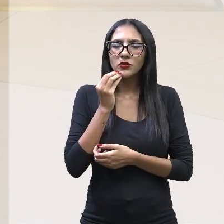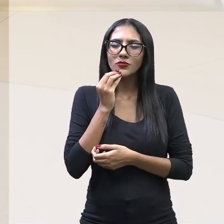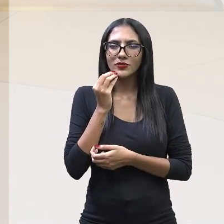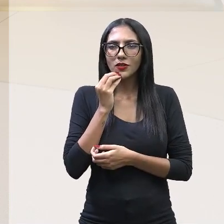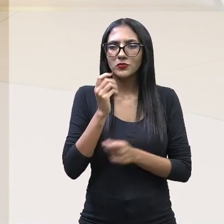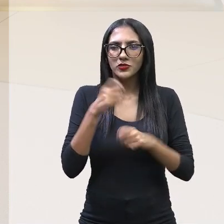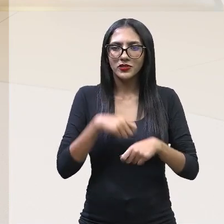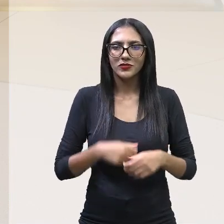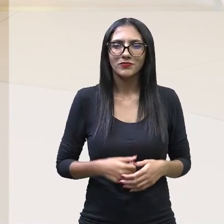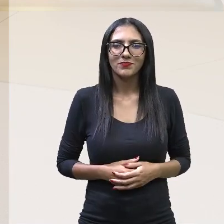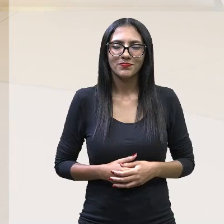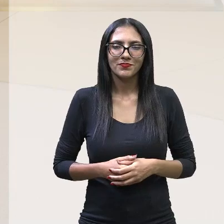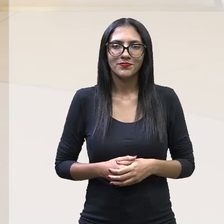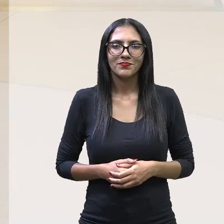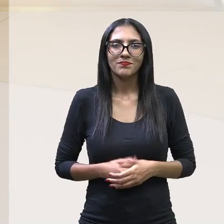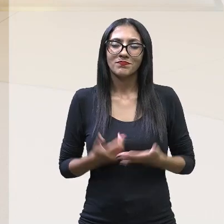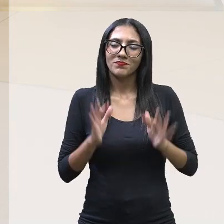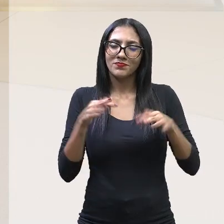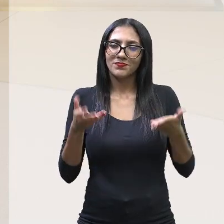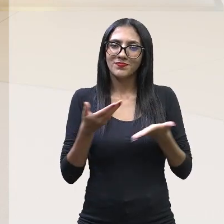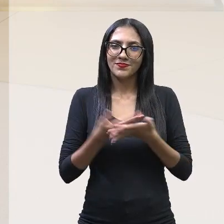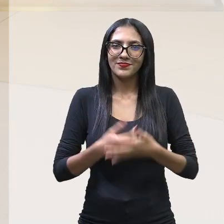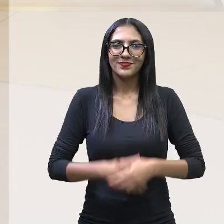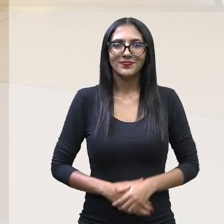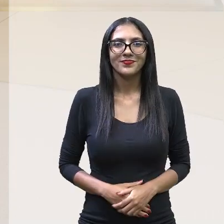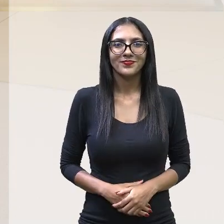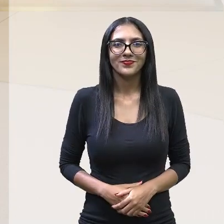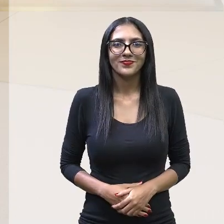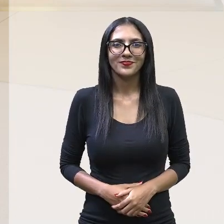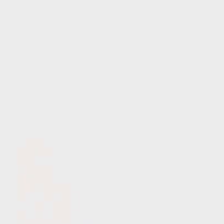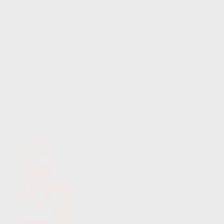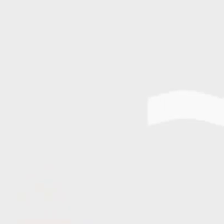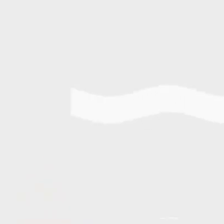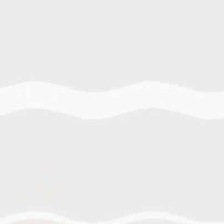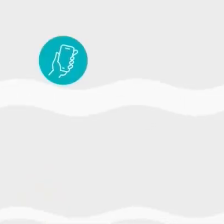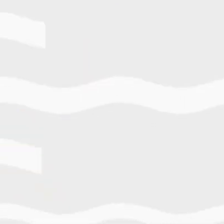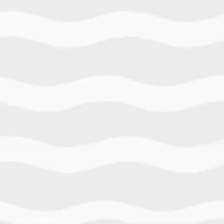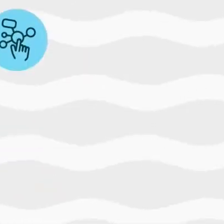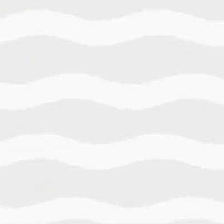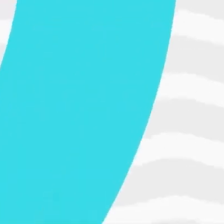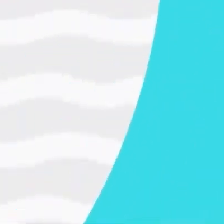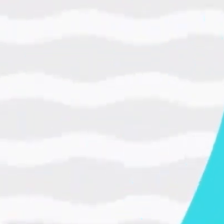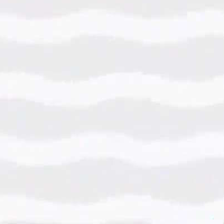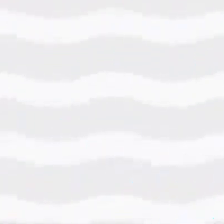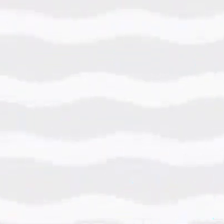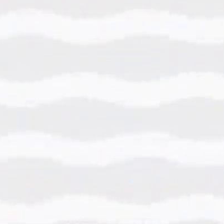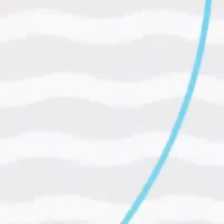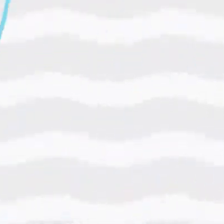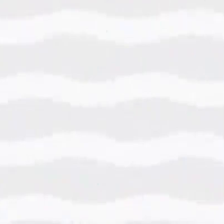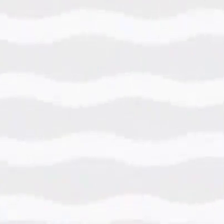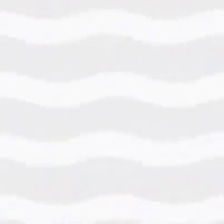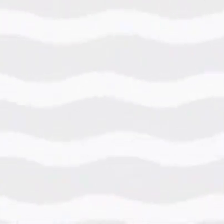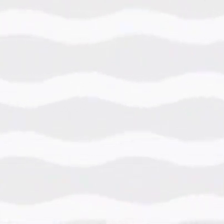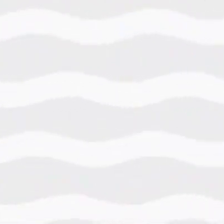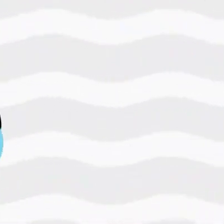professor? É isso, pessoal. Então, essa foi a nossa aula.